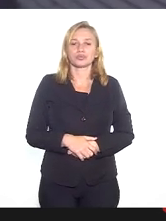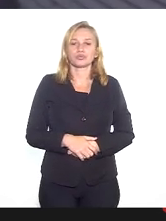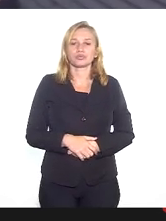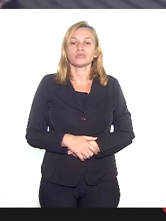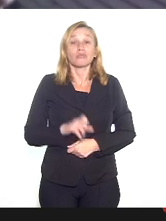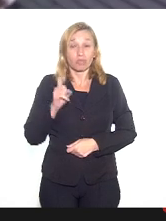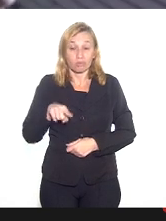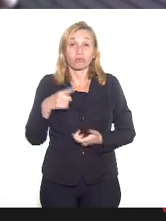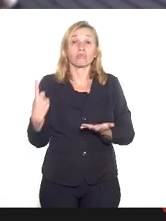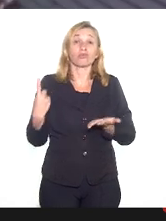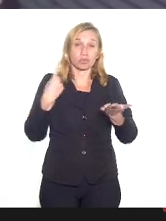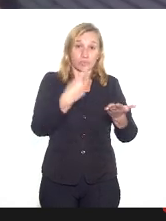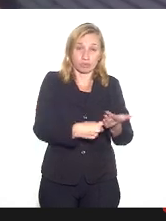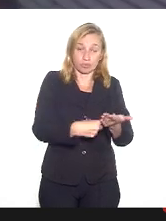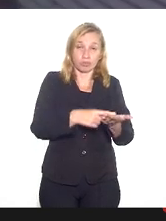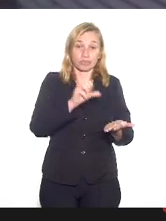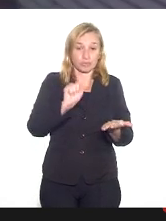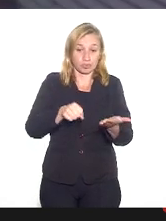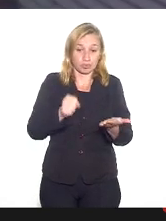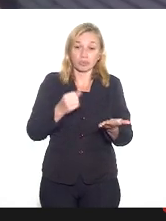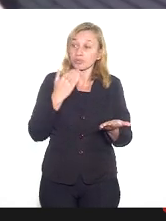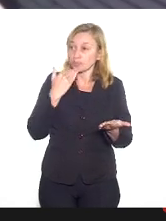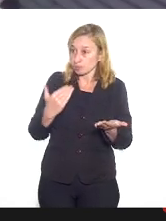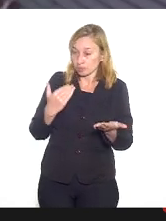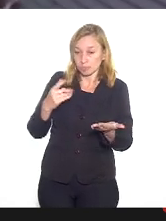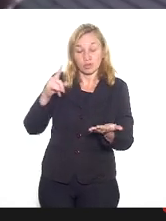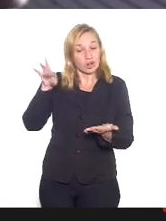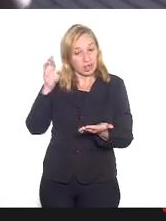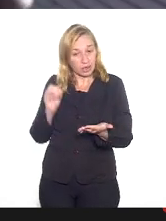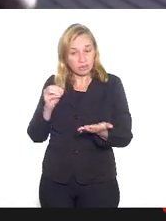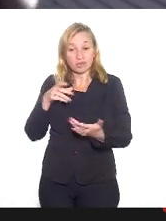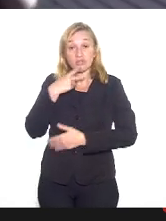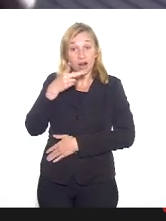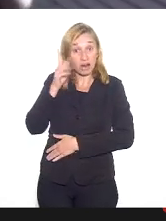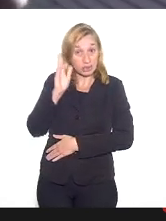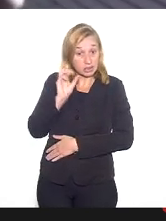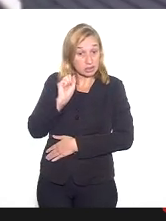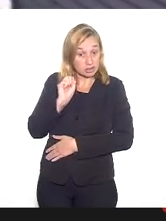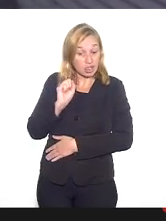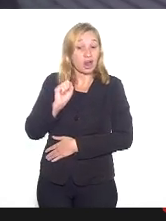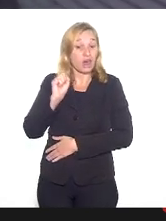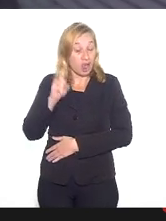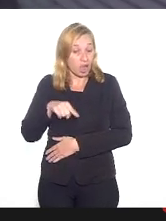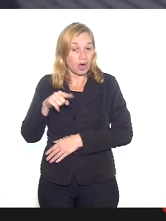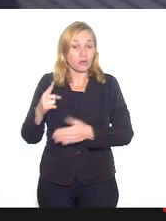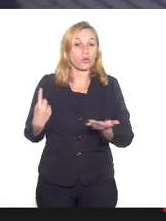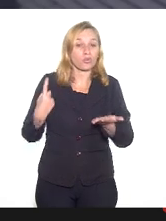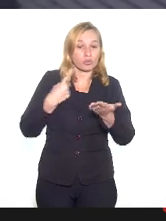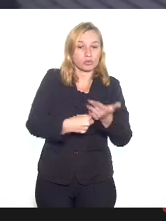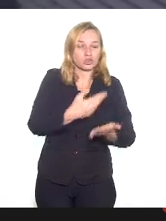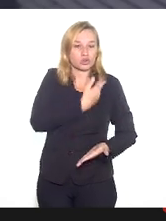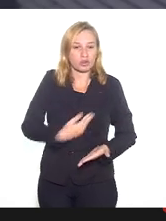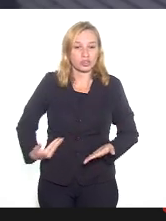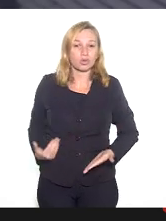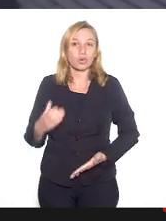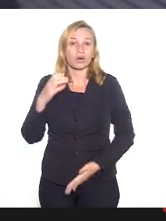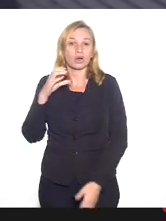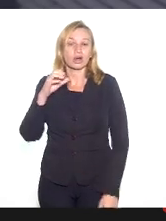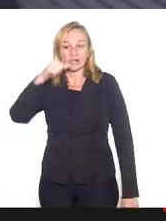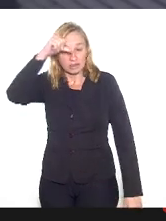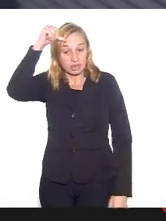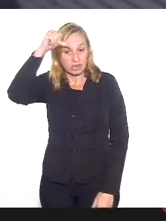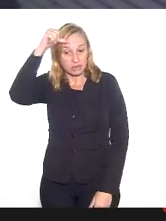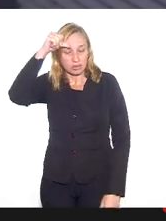um compromisso, o Leandro pediu para que eu reafirmasse isso, é um compromisso do governador Cláudio Castro, é